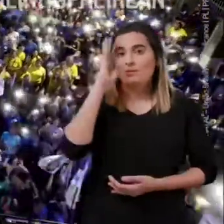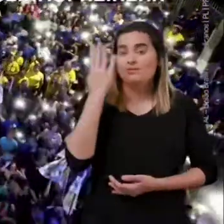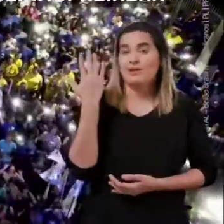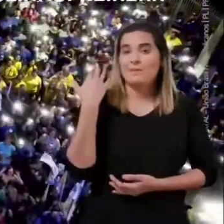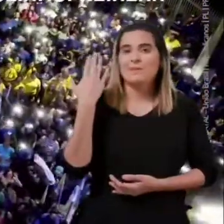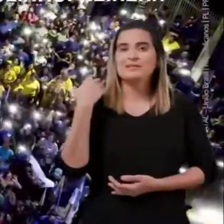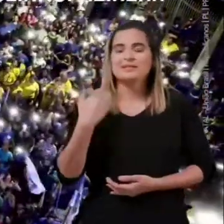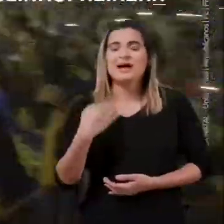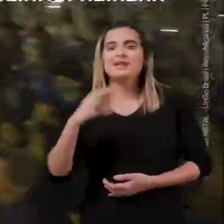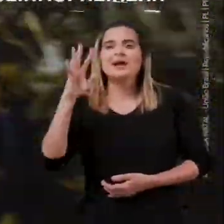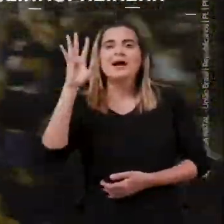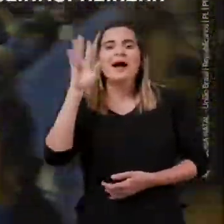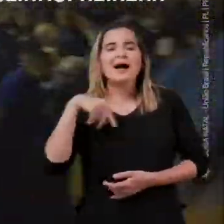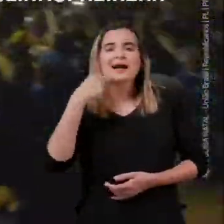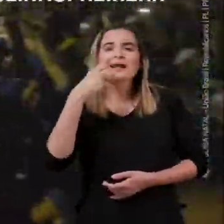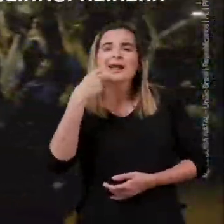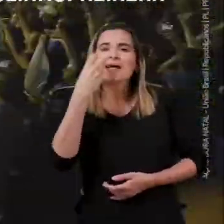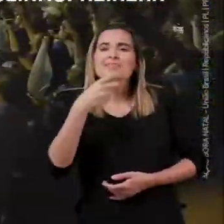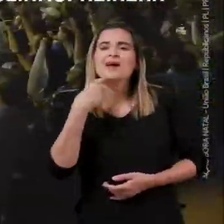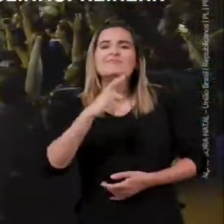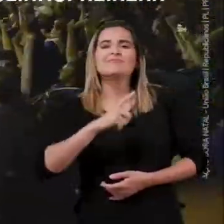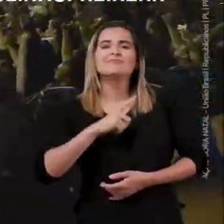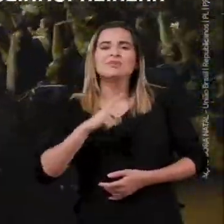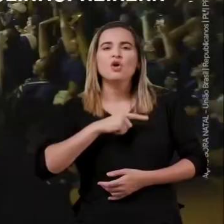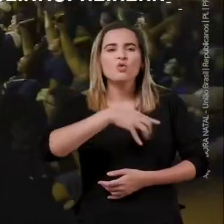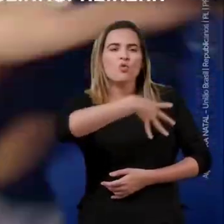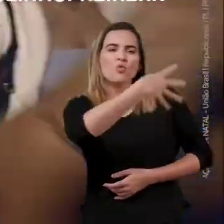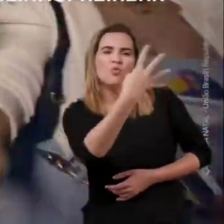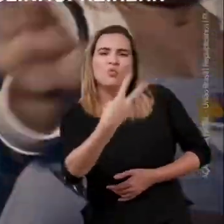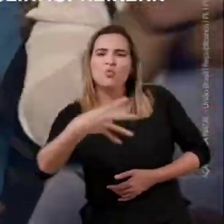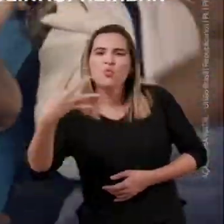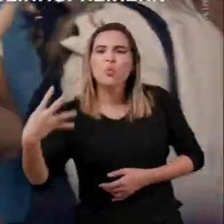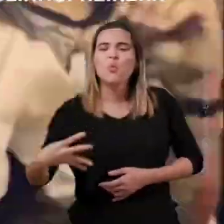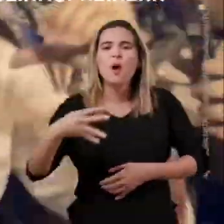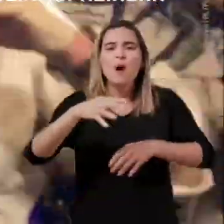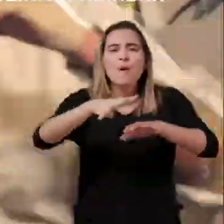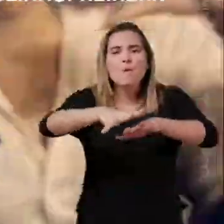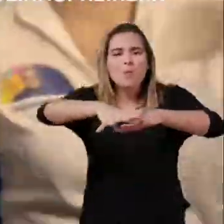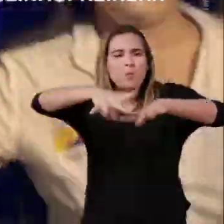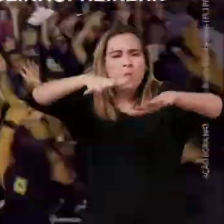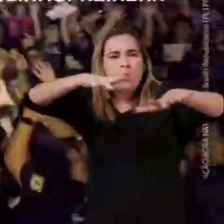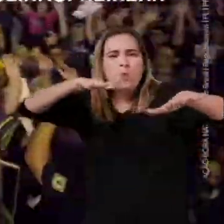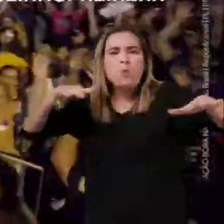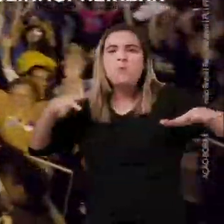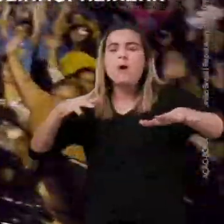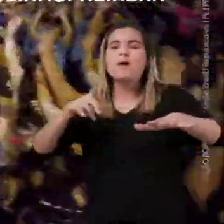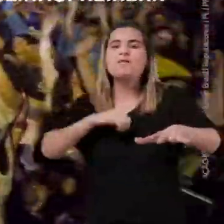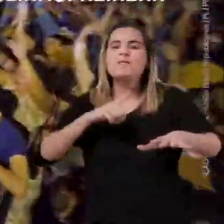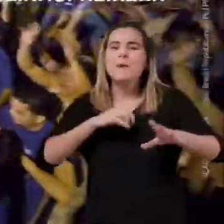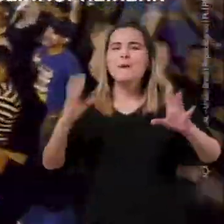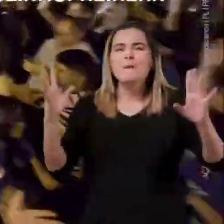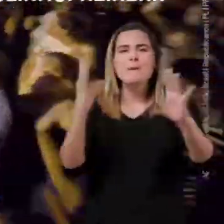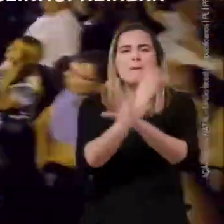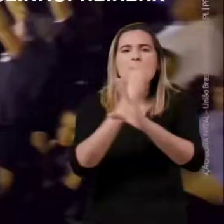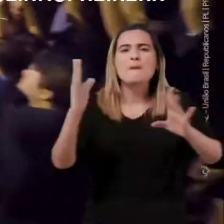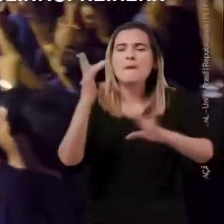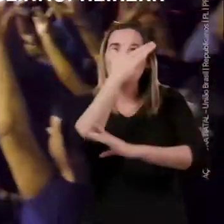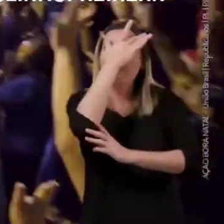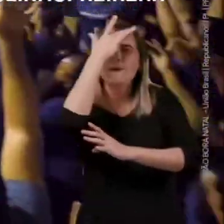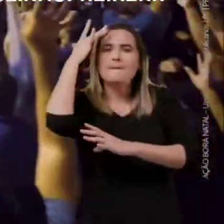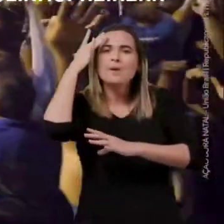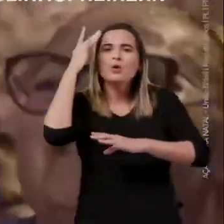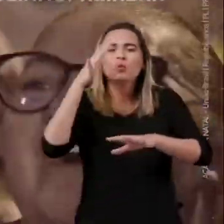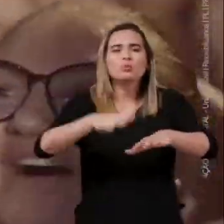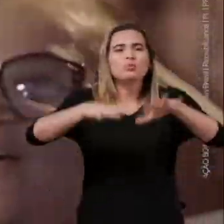Na última quarta-feira, Natal foi tomada pela Onda 44 com uma multidão nas ruas da cidade, no maior comício já visto